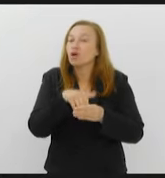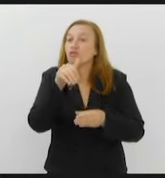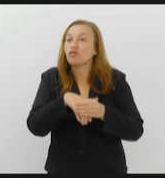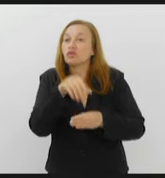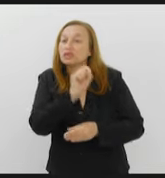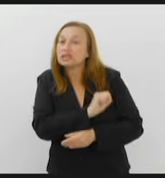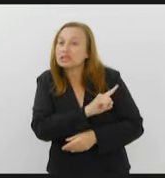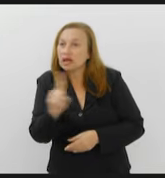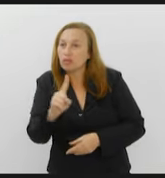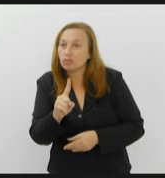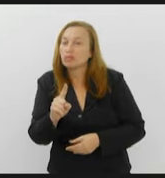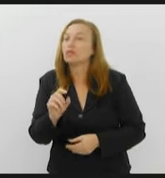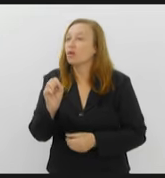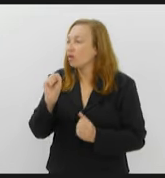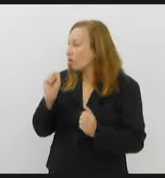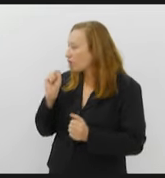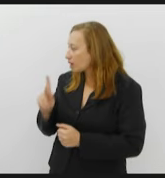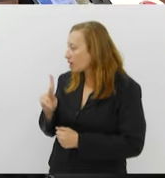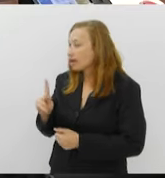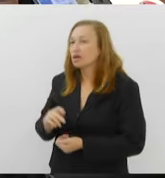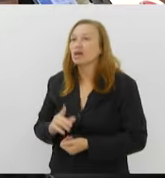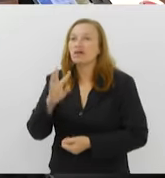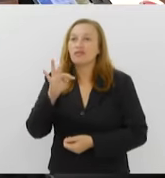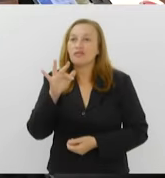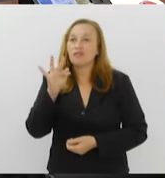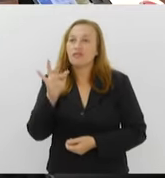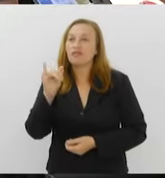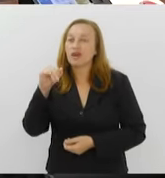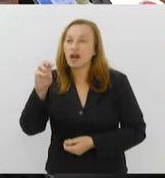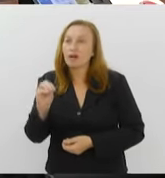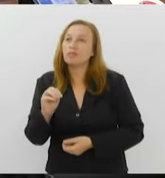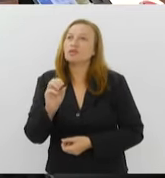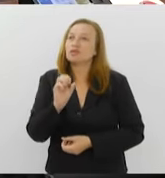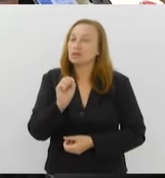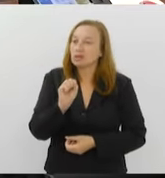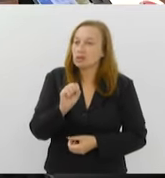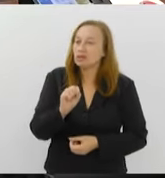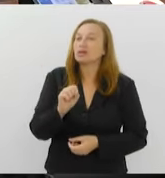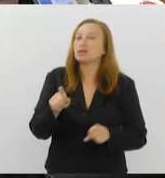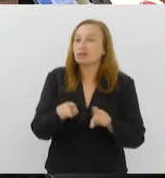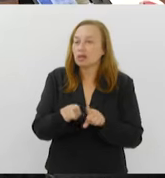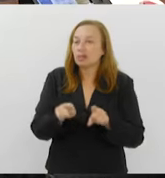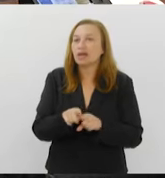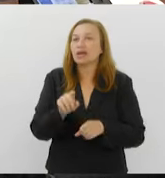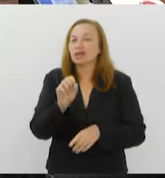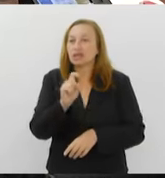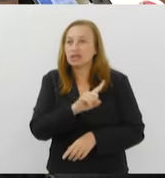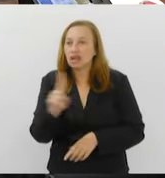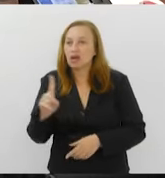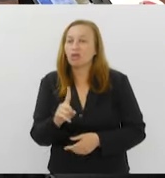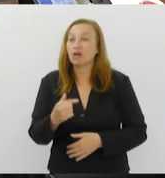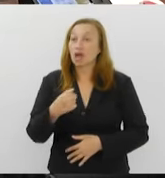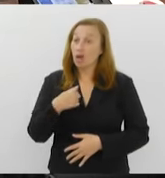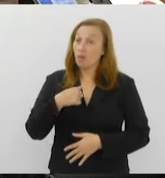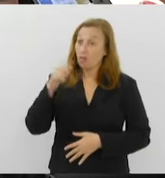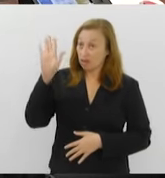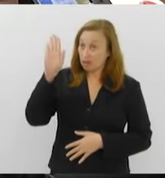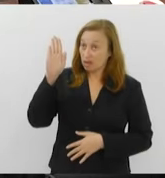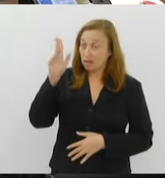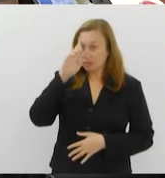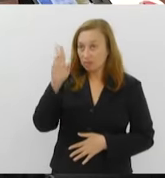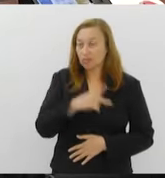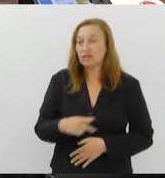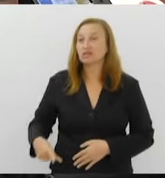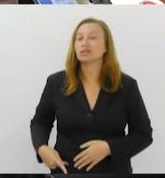por favor. Ok, consignado. Fábio Silva também, presidente, também. Por favor. Deputada Franciane, eu estou aqui, logo. Presidente. Calma aí, Alberto.